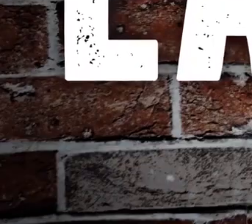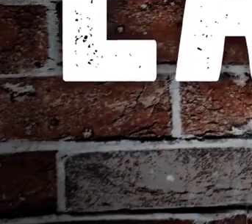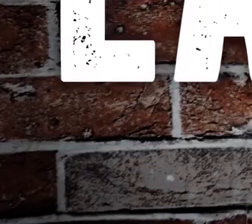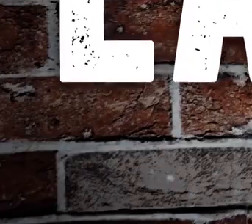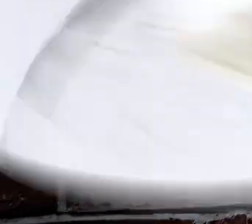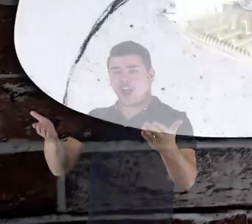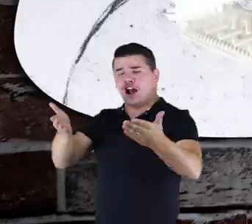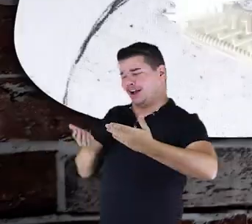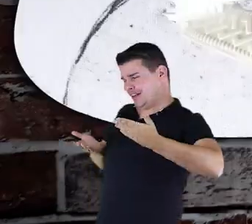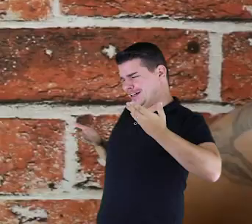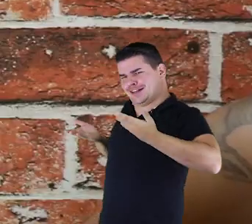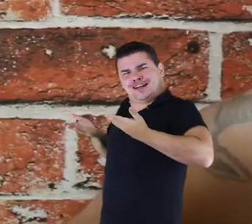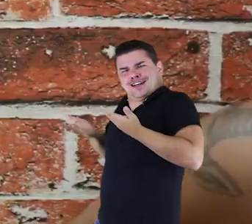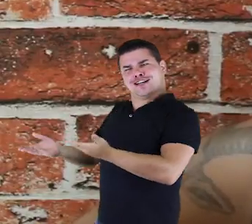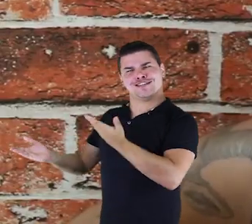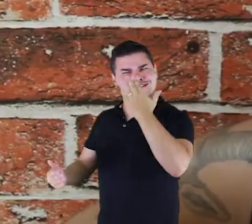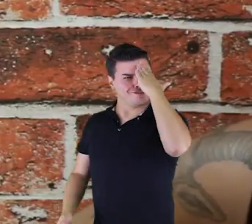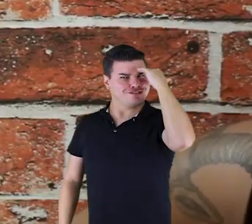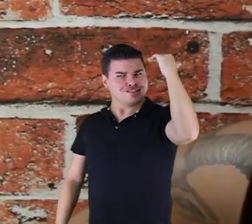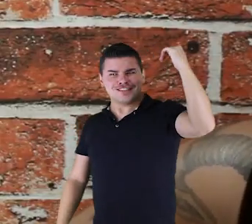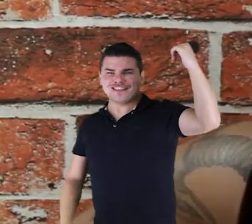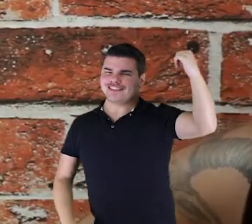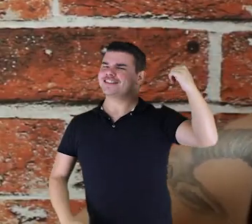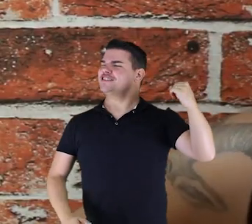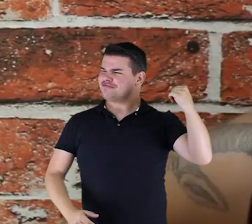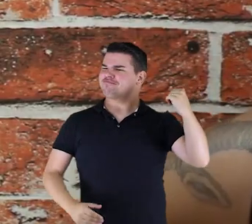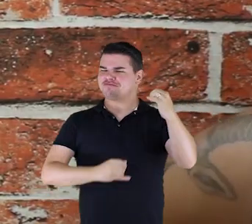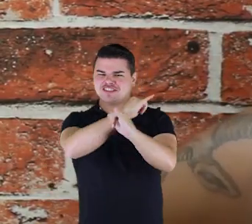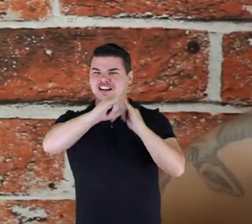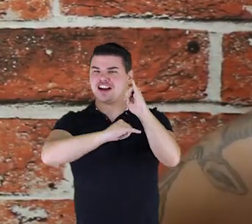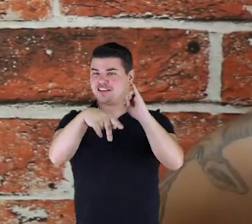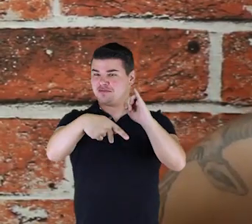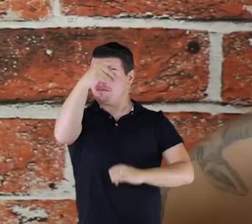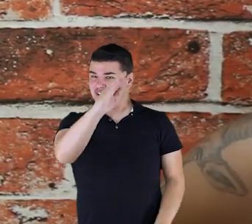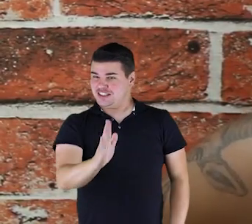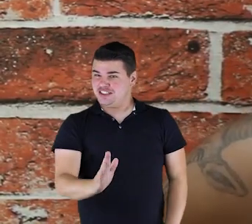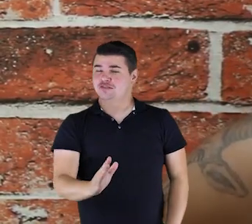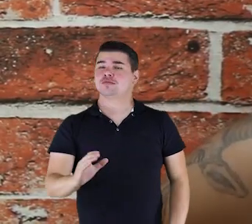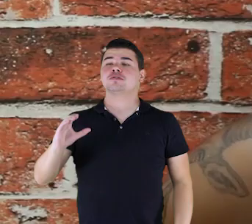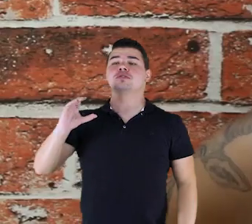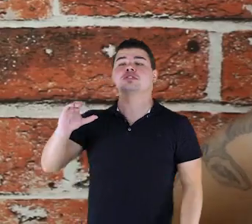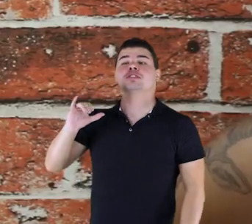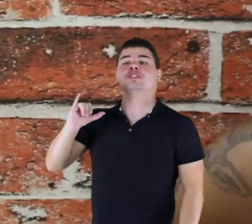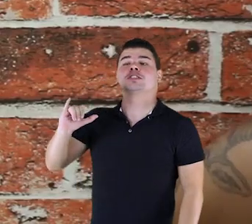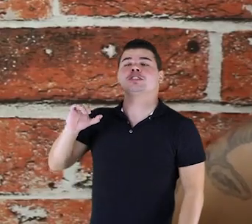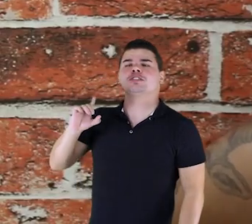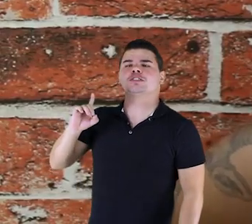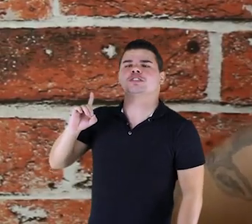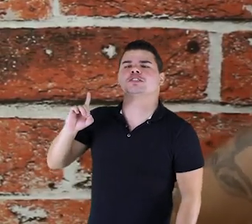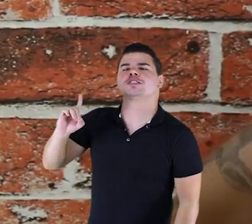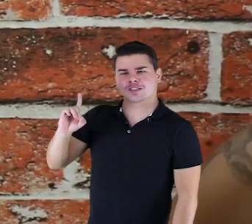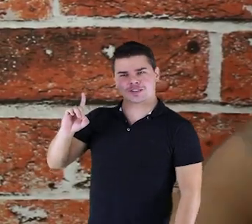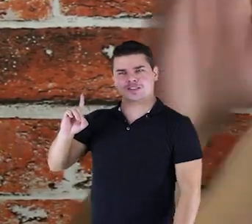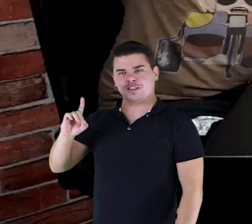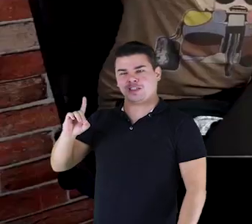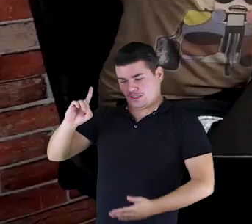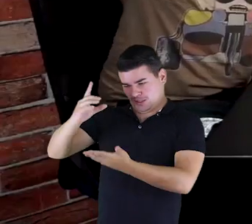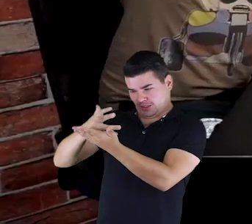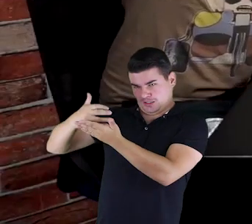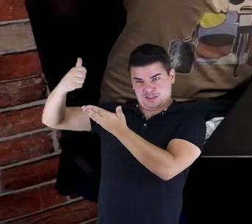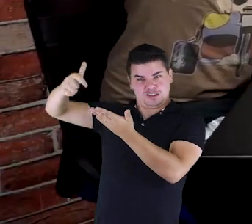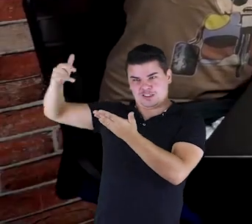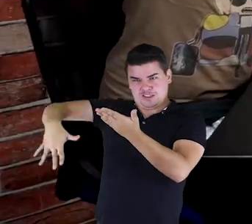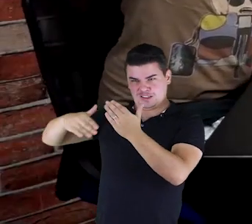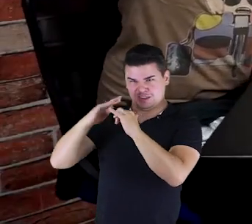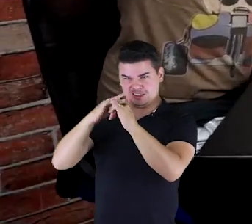brancas, grande cirela, um chinelo cai sobre a palavra. Hoje nós temos aqui uma verdadeira lenda da internet brasileira, Cid do Não Salvo! Cauê